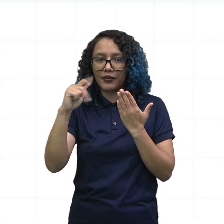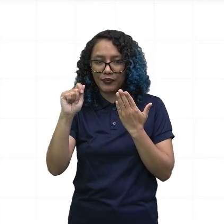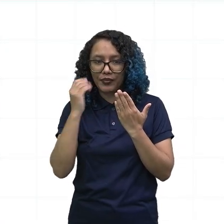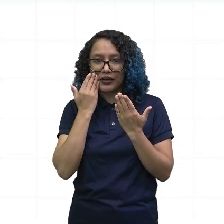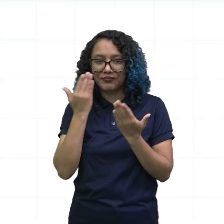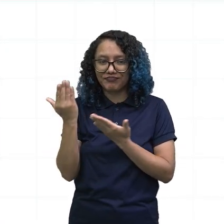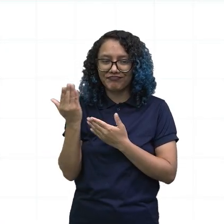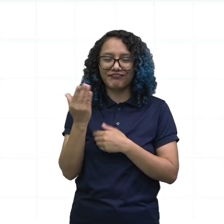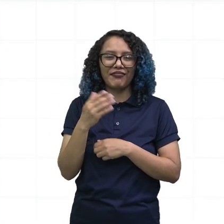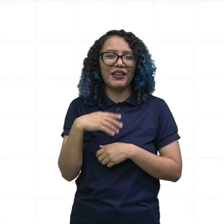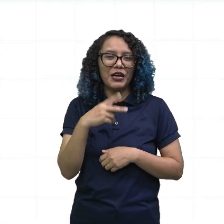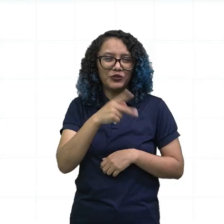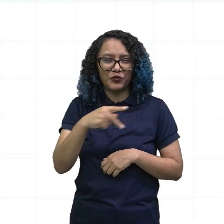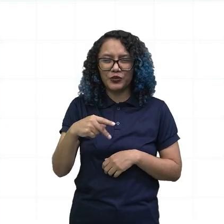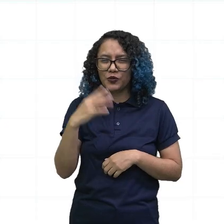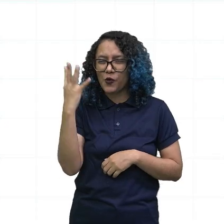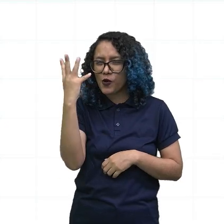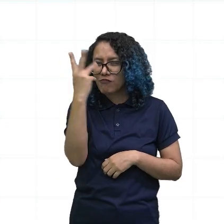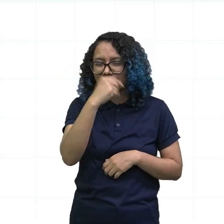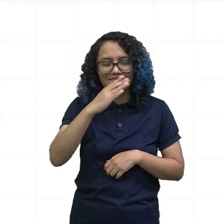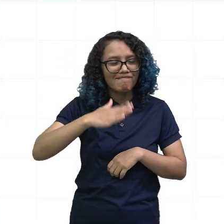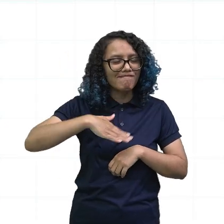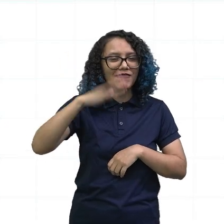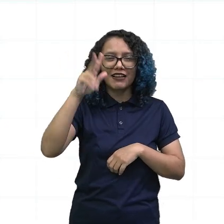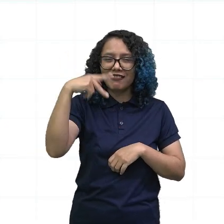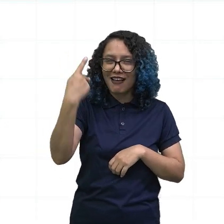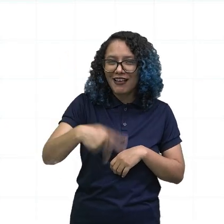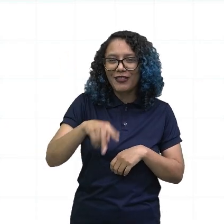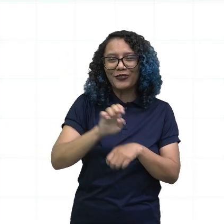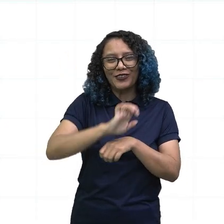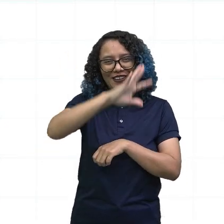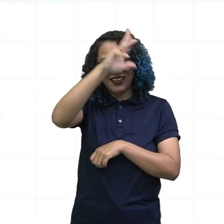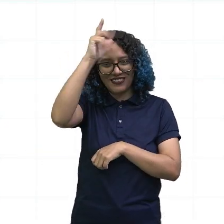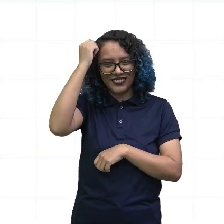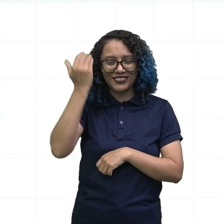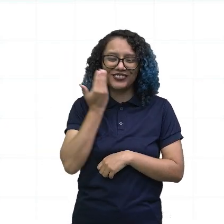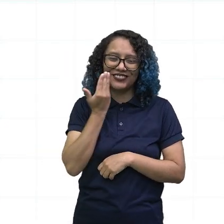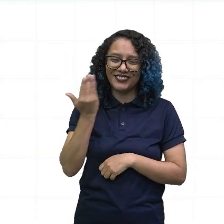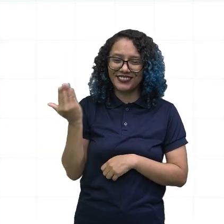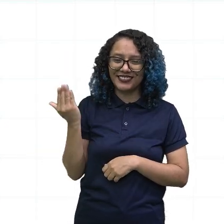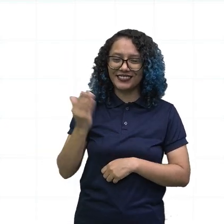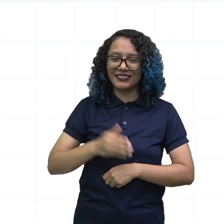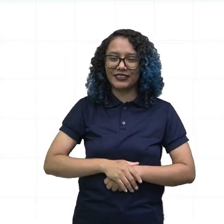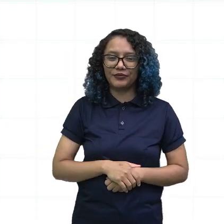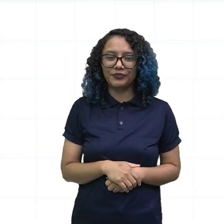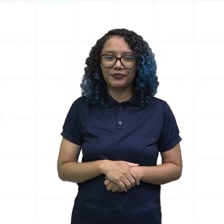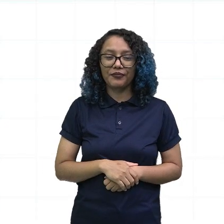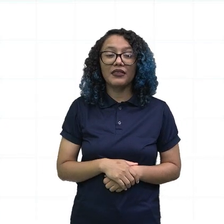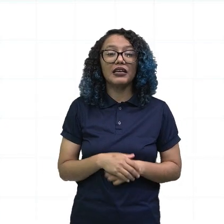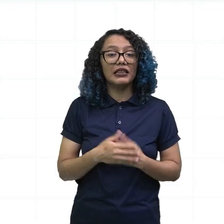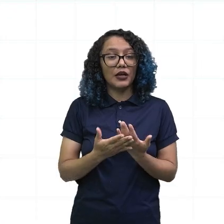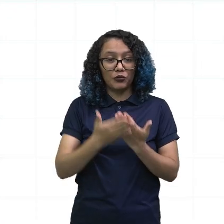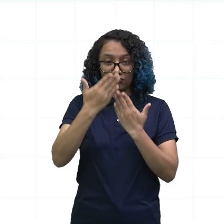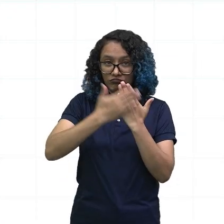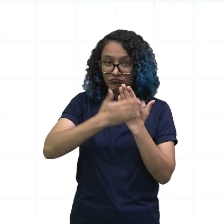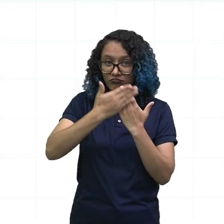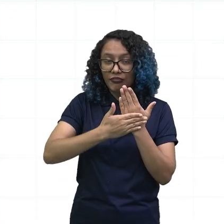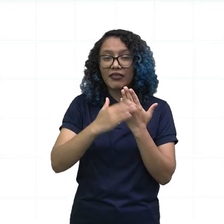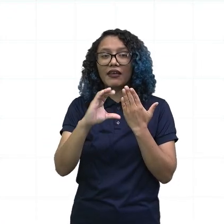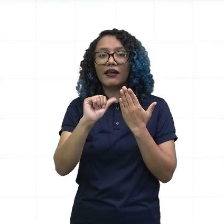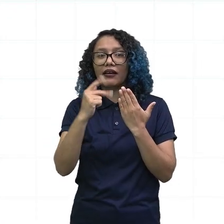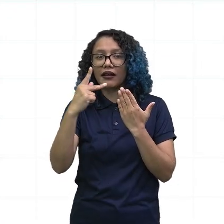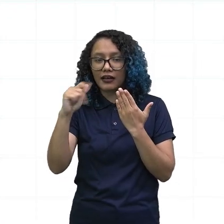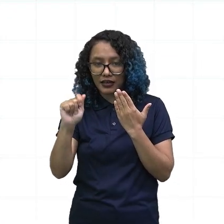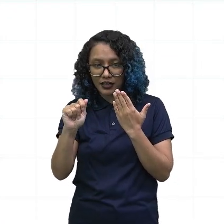professoras mais bonitas do estado do Amazonas. Estamos aí, olha a capa. E a capa do portfólio, né, Risonilde,